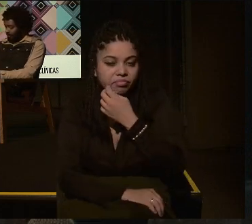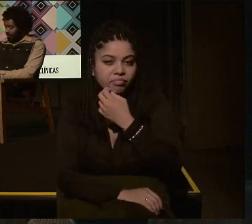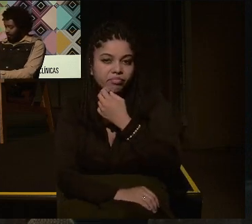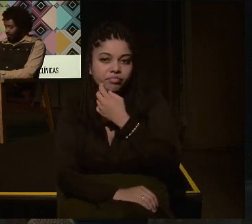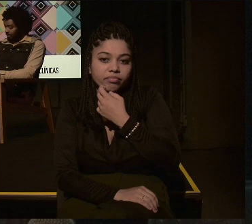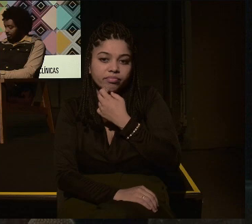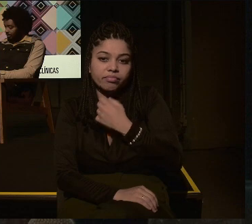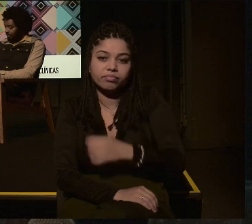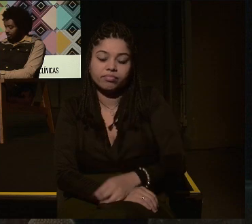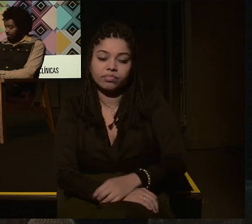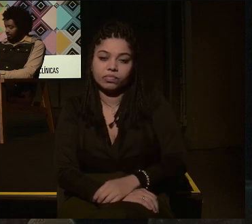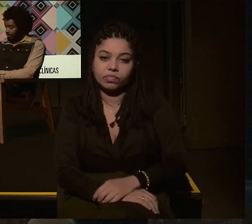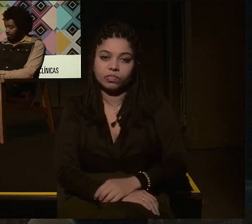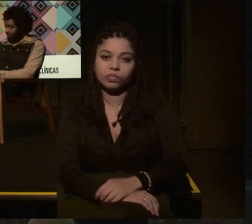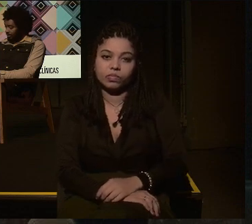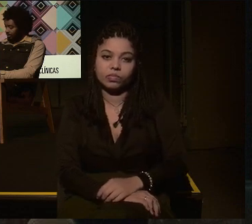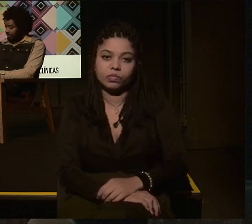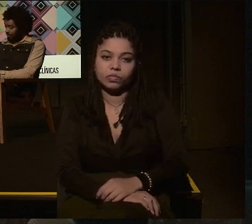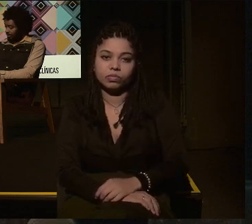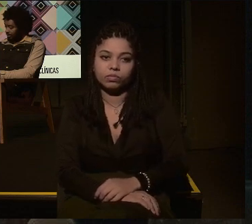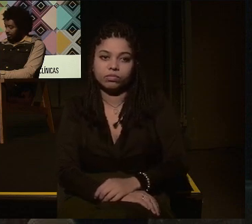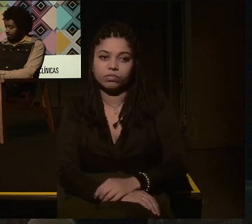ele afirma,